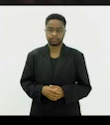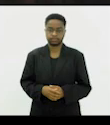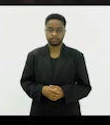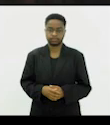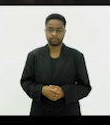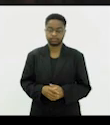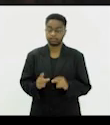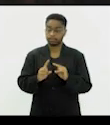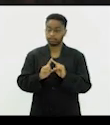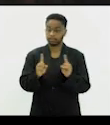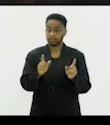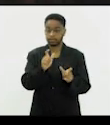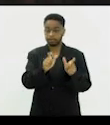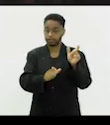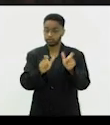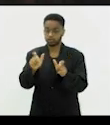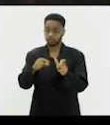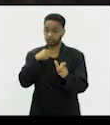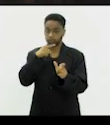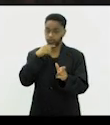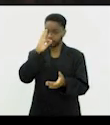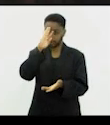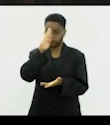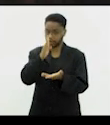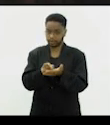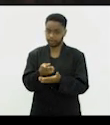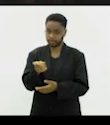Mas as pessoas não conseguem mais acreditar no Lula.